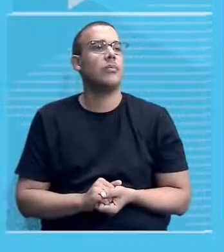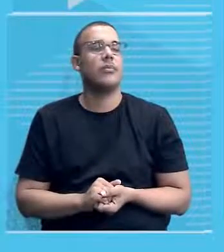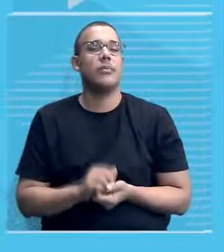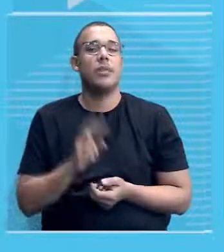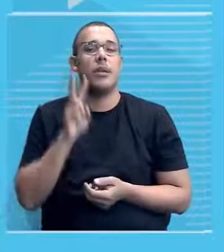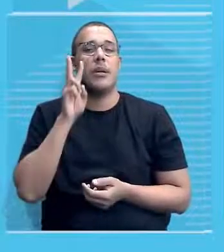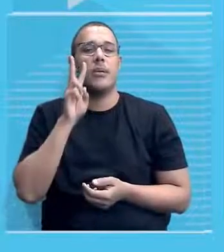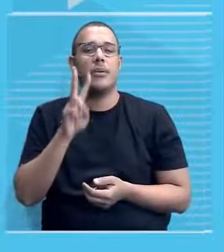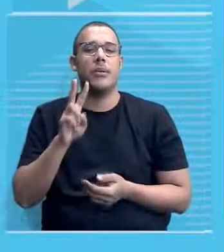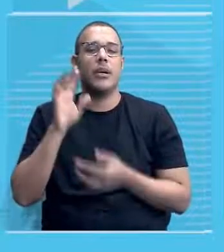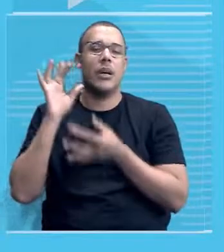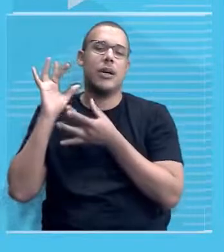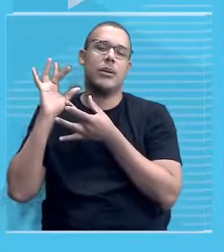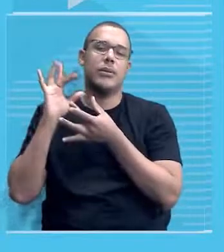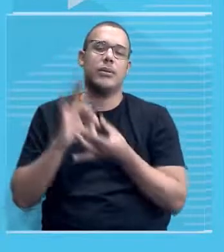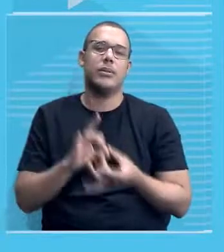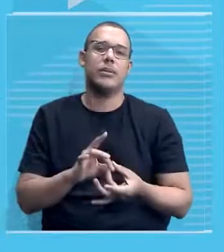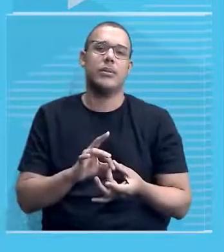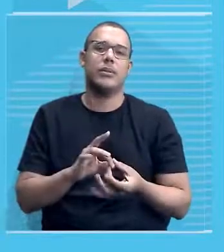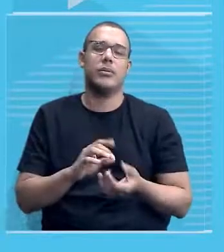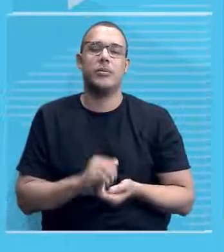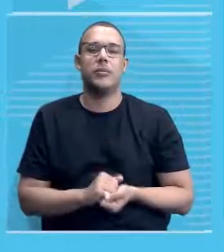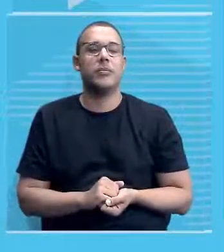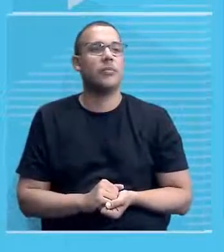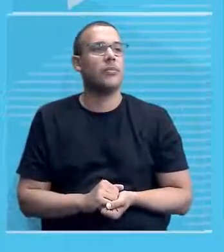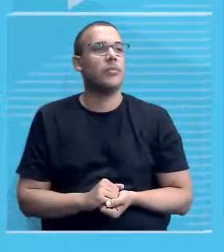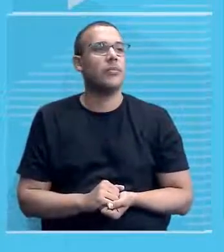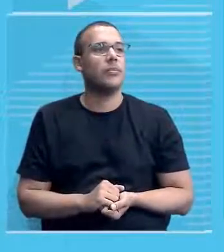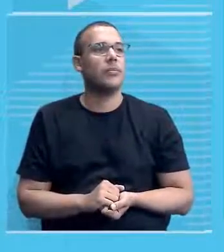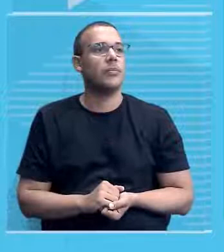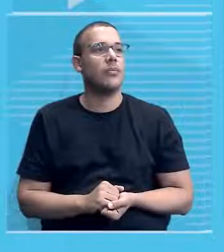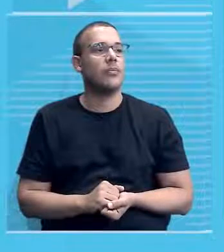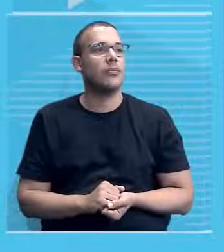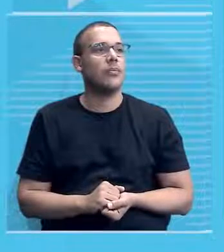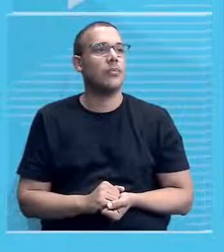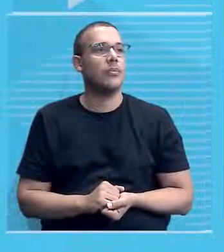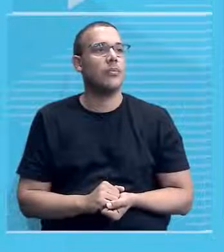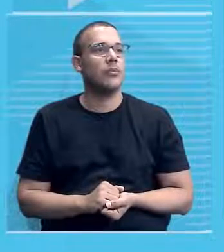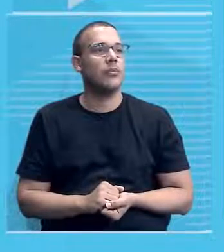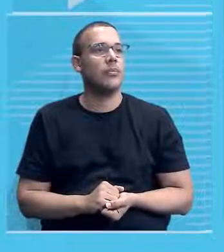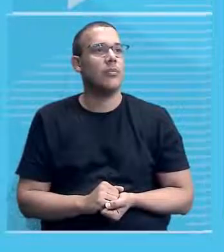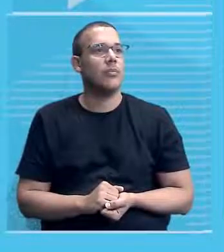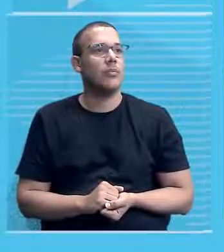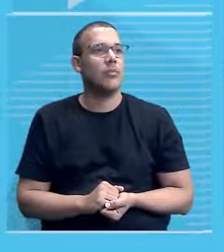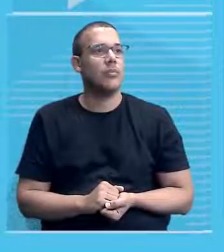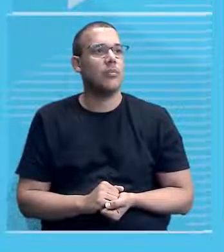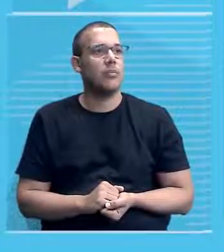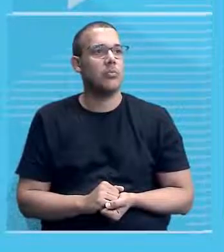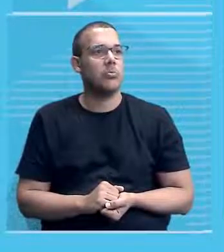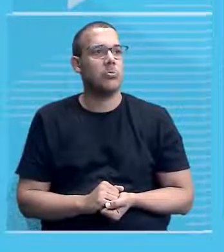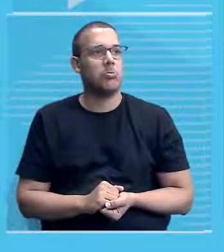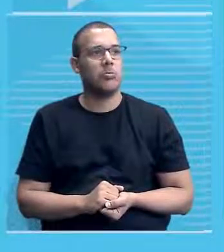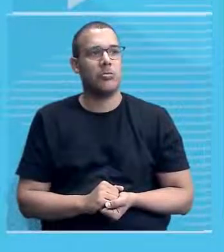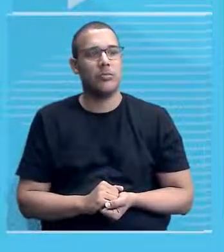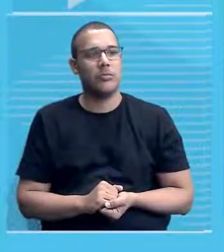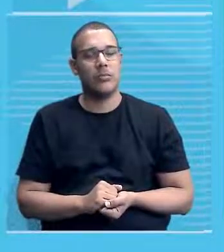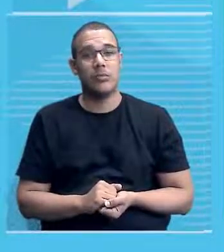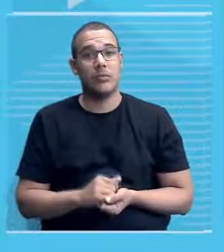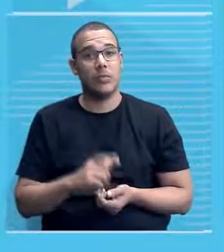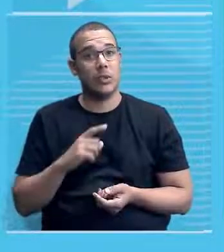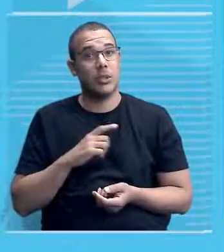contexto a gente chegar lá no Cláudio Olha aí galera nós estamos bem aqui